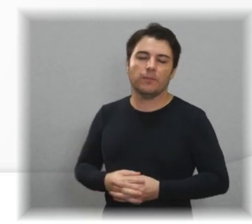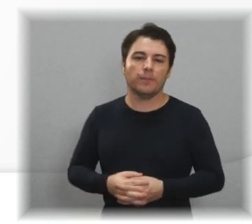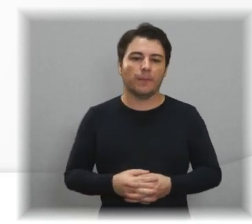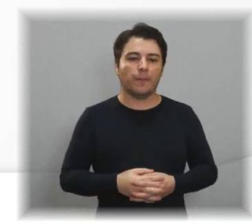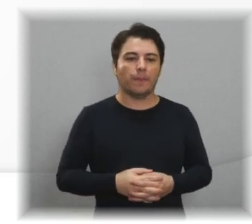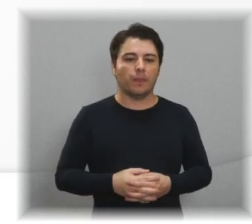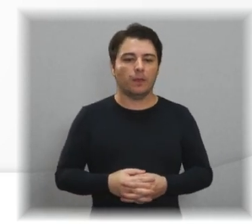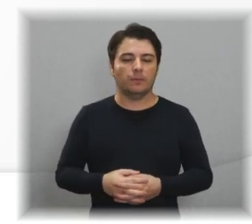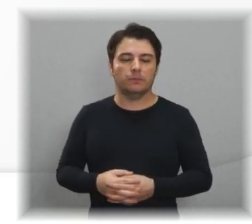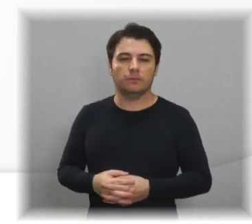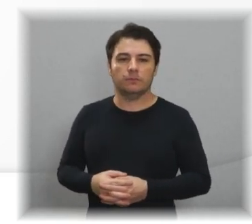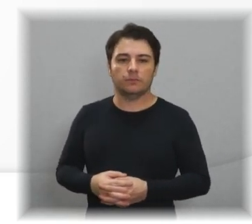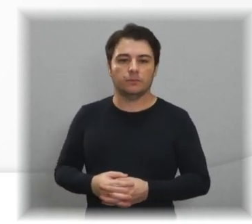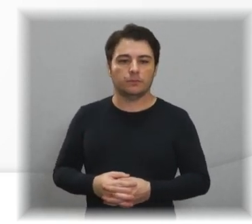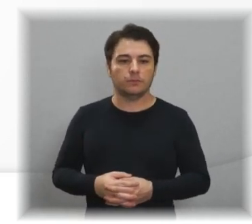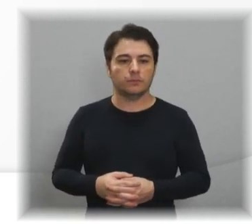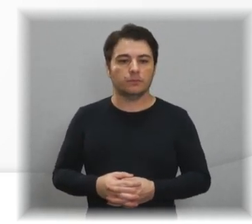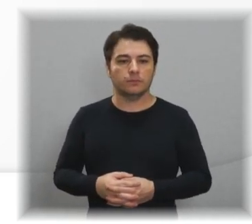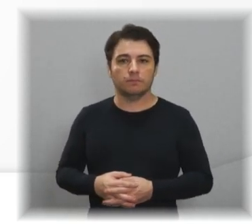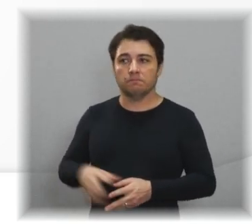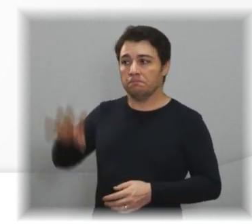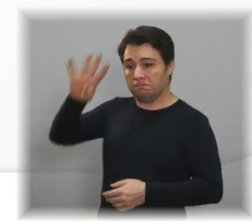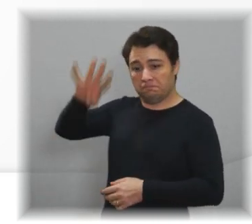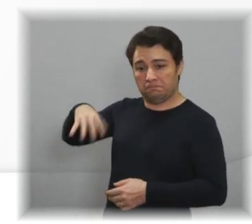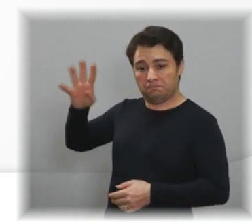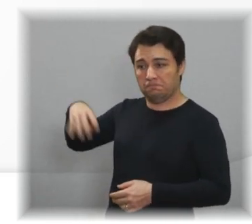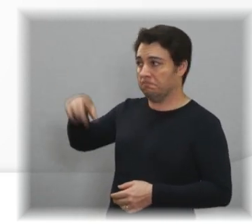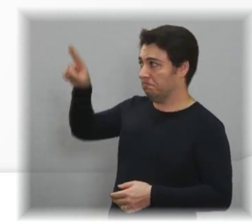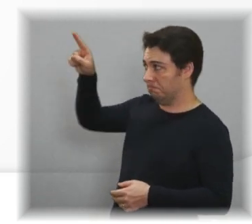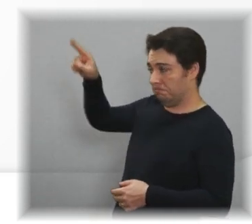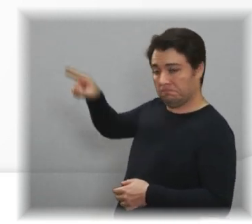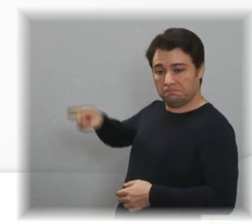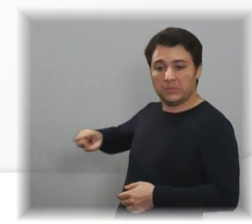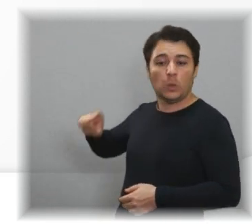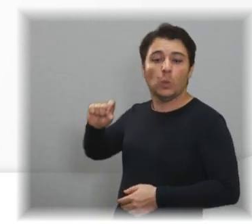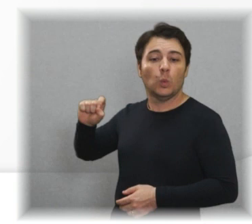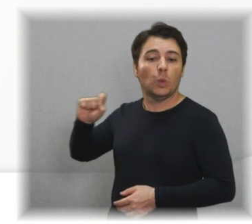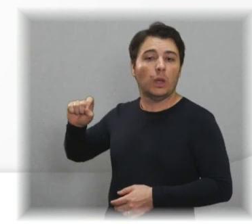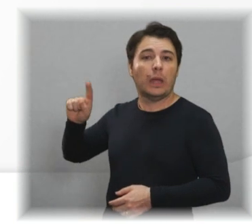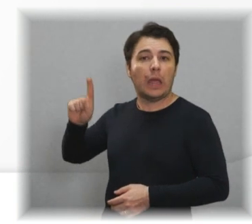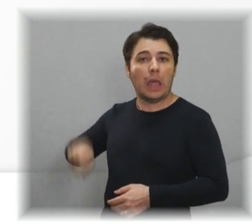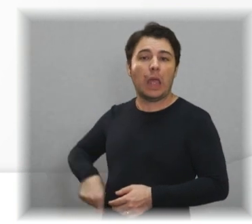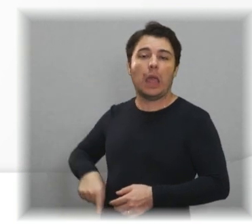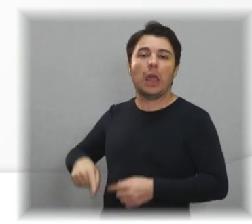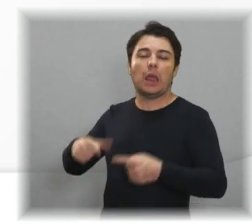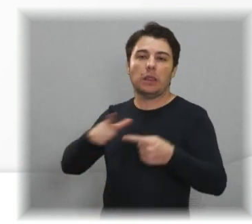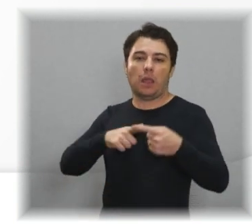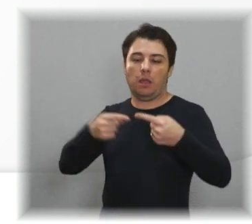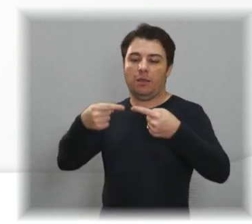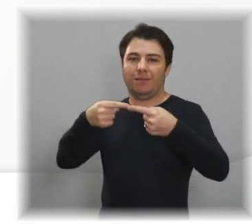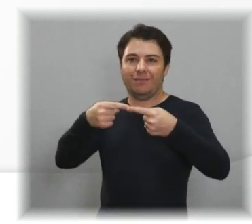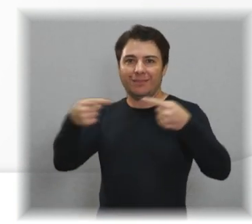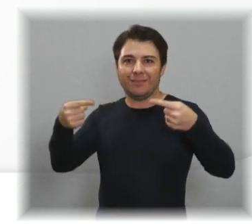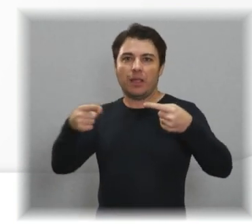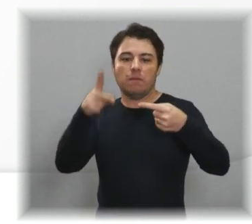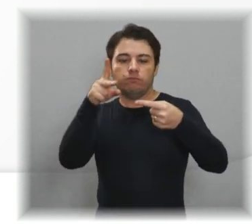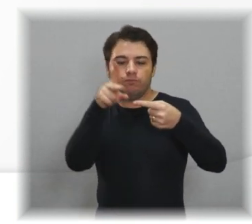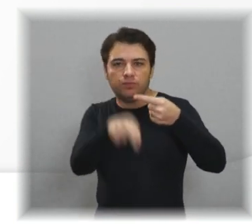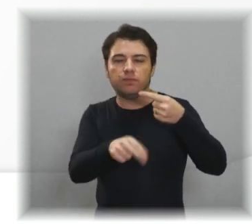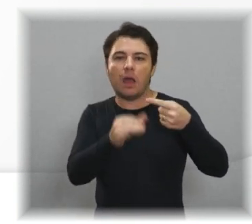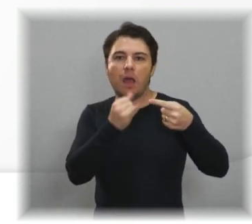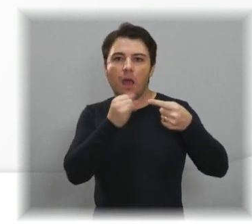e aí a gente vê que as causas de desligamento desses bairros não difere muito do restante da cidade Lembra as causas aquele grau